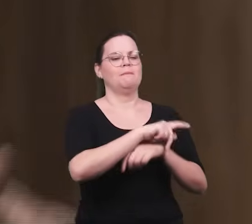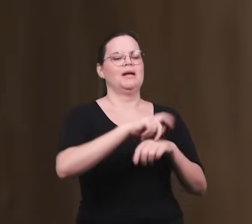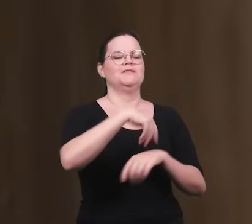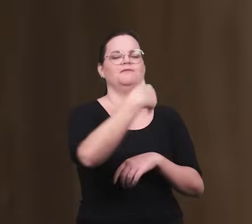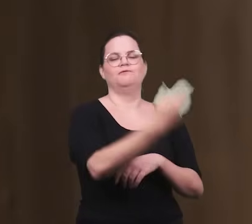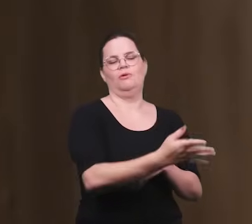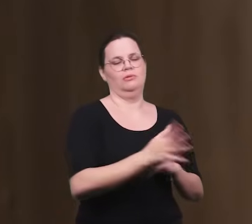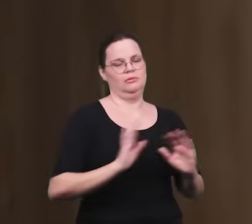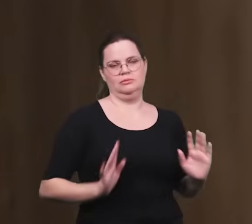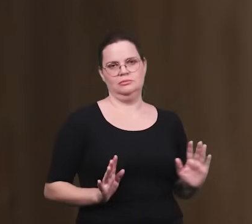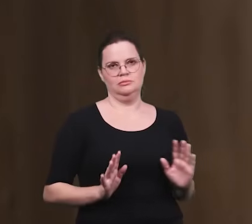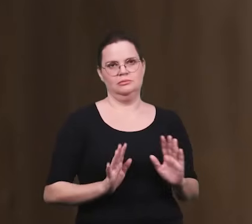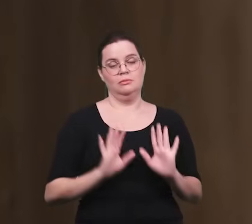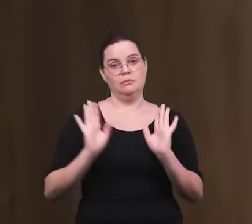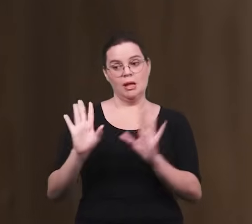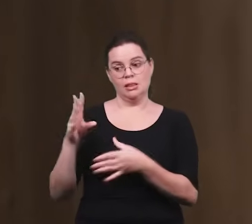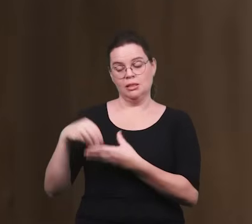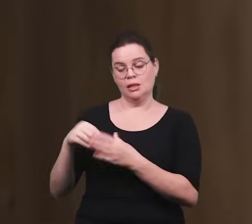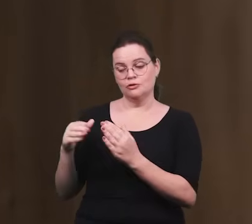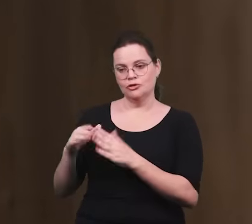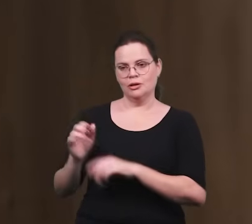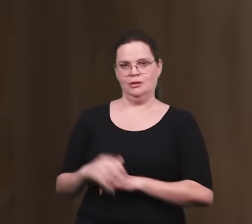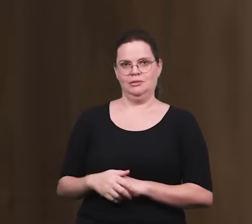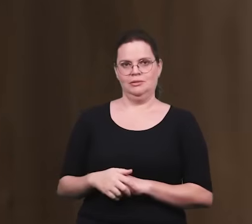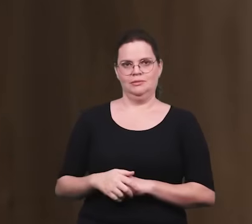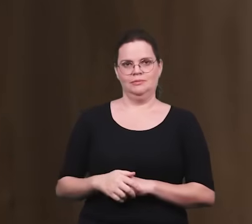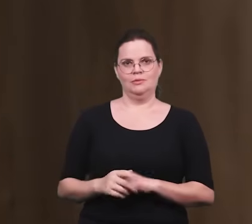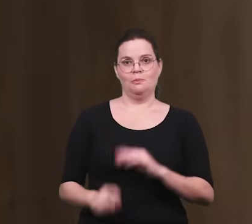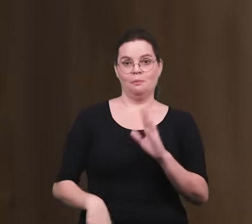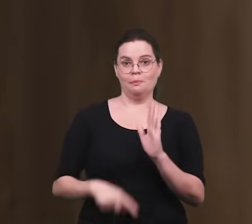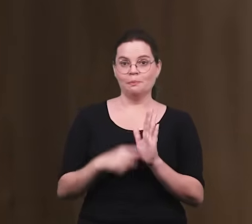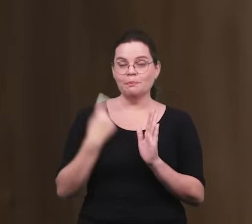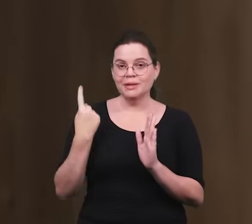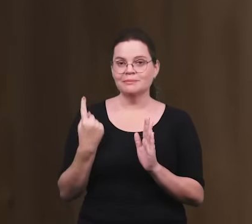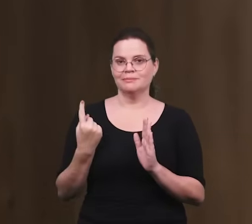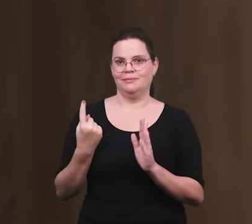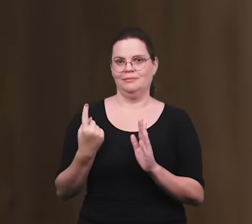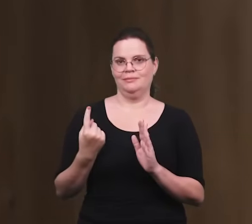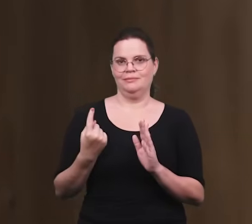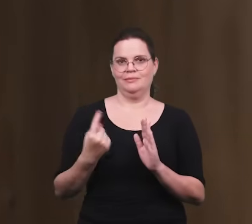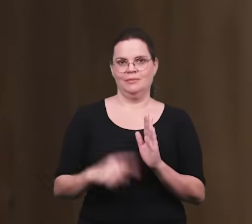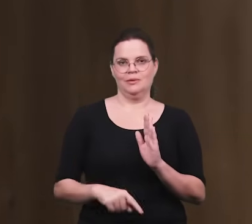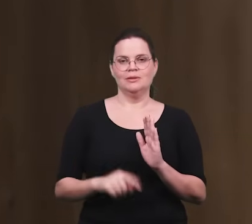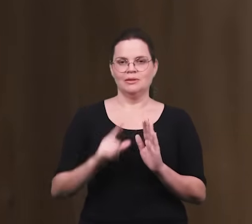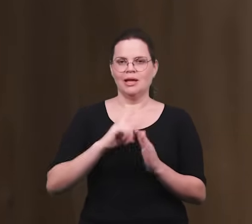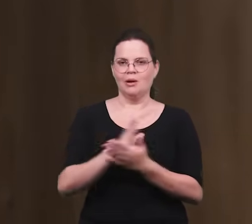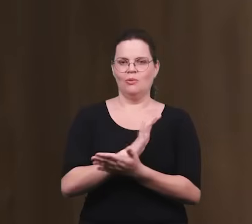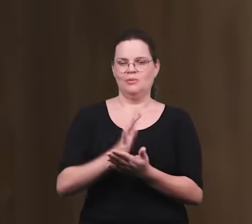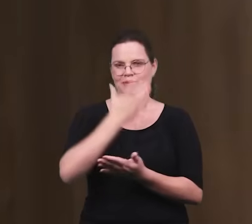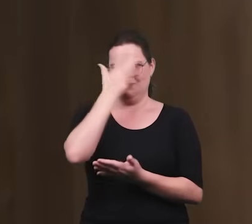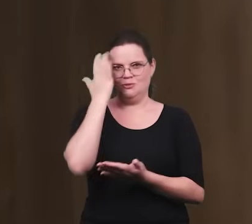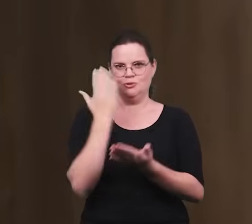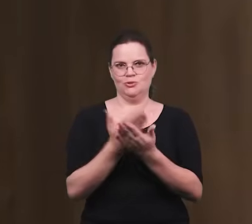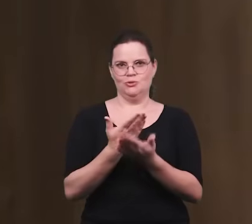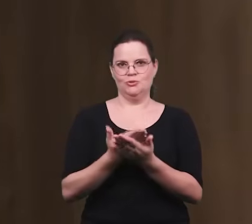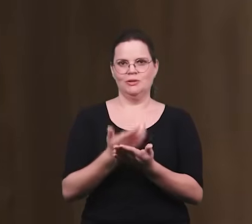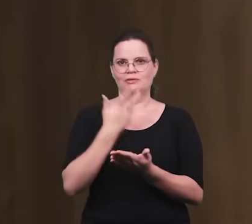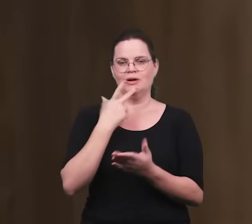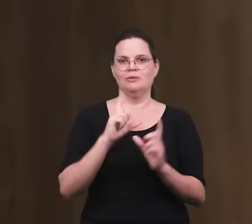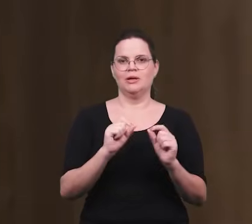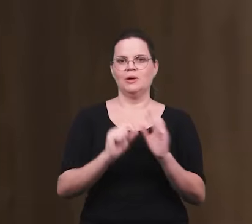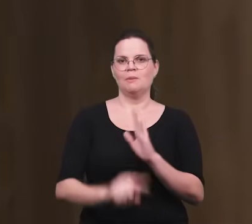país. O primeiro missionário que alguns estudiosos da Bíblia até mencionam, foi o